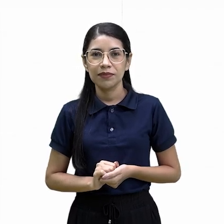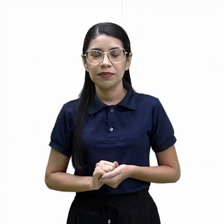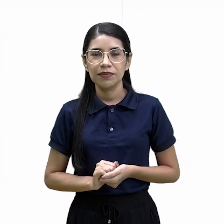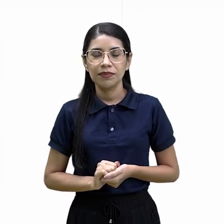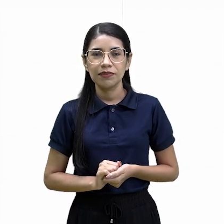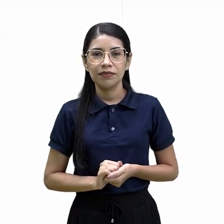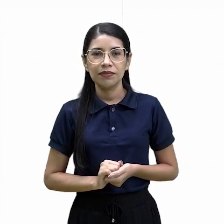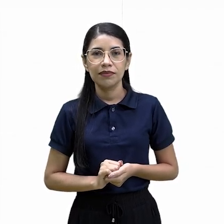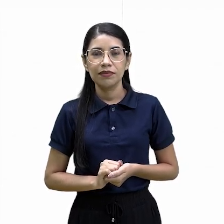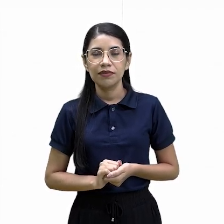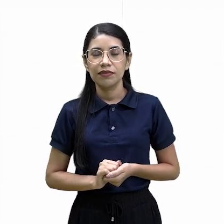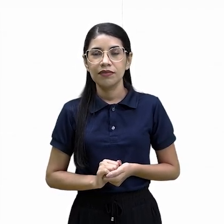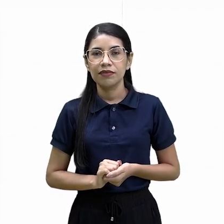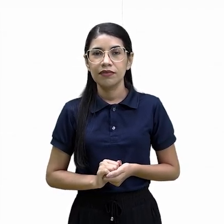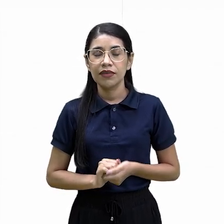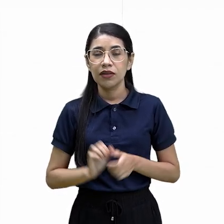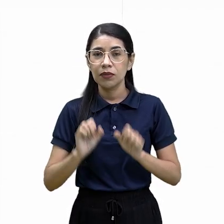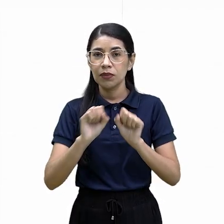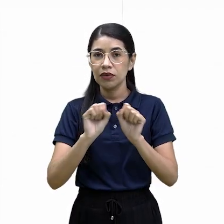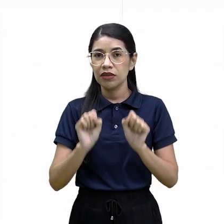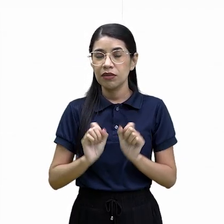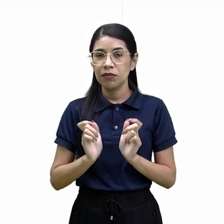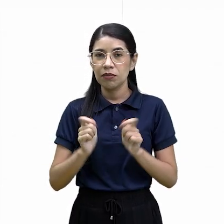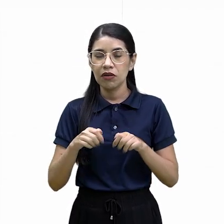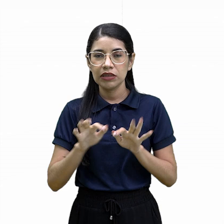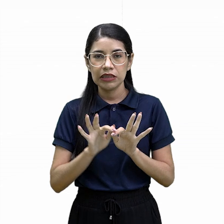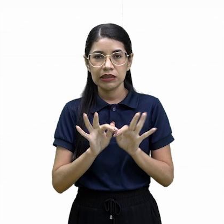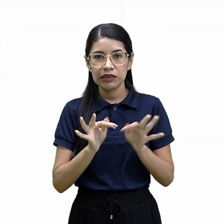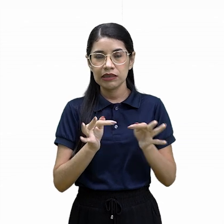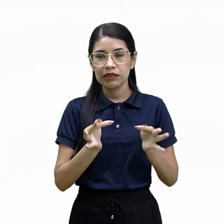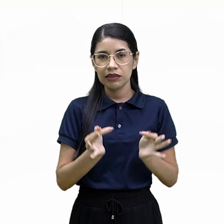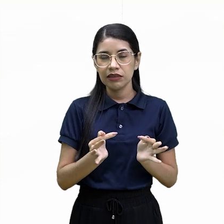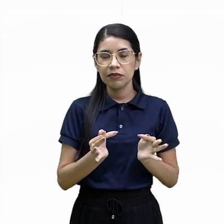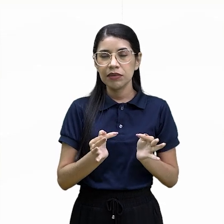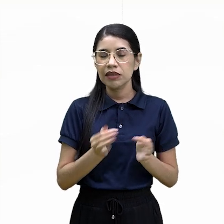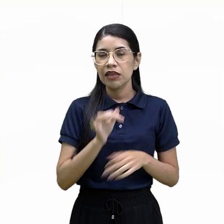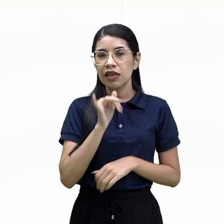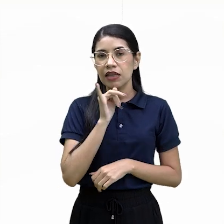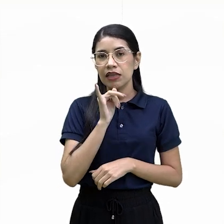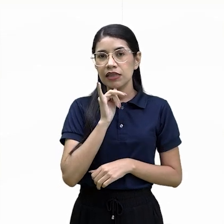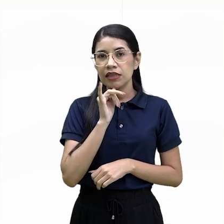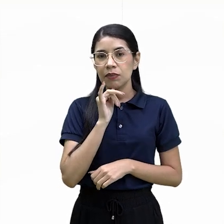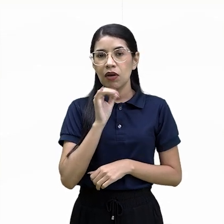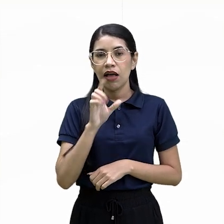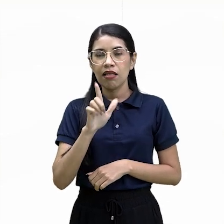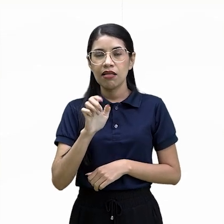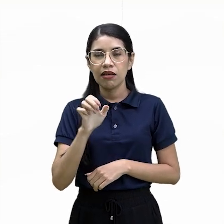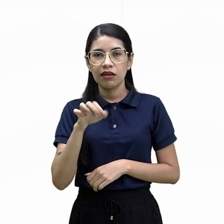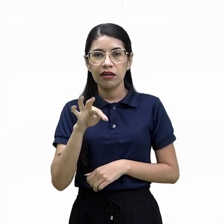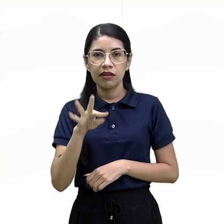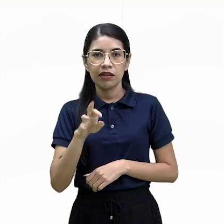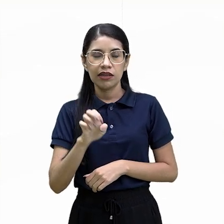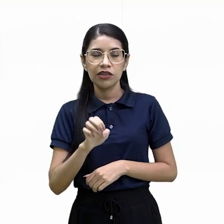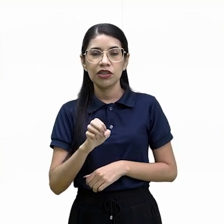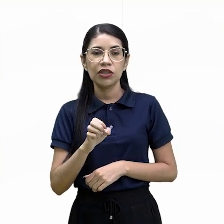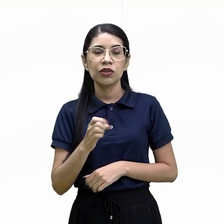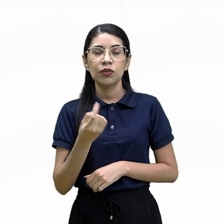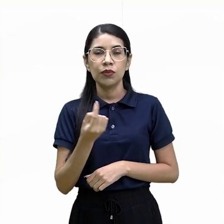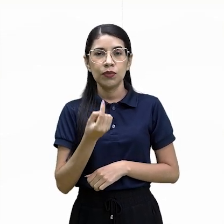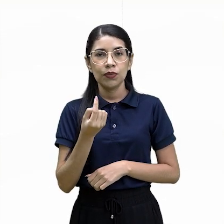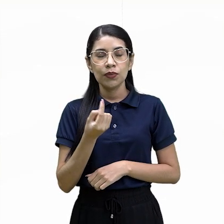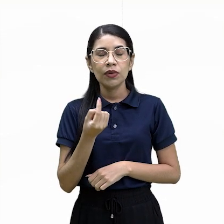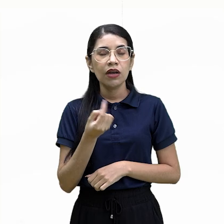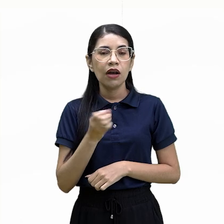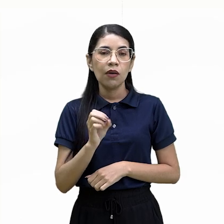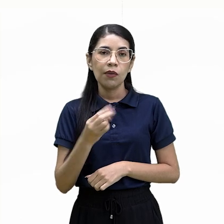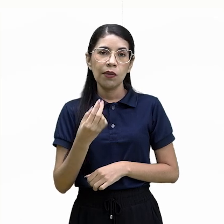esses sistemas podem ser simples, como uma lente única,